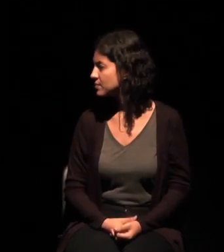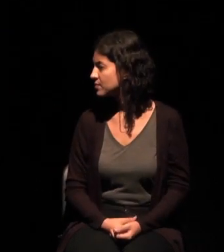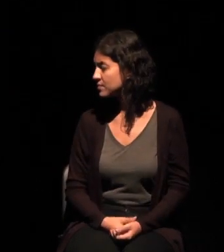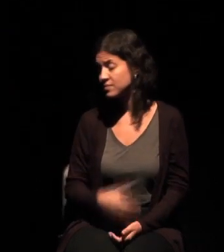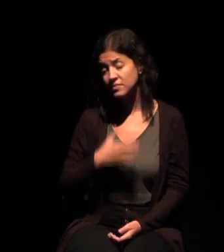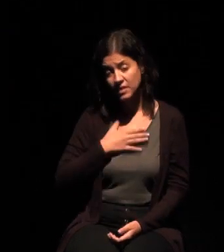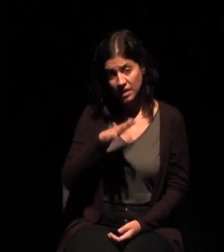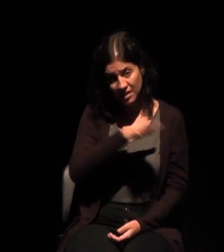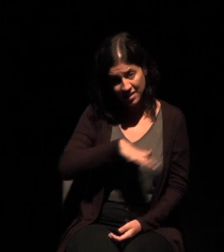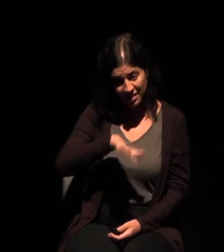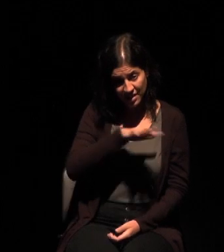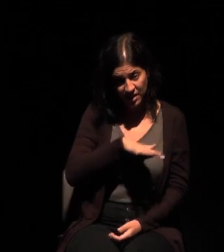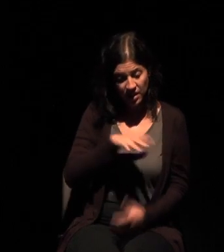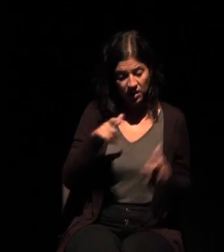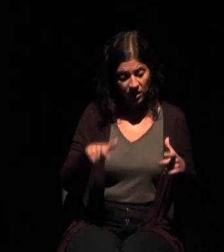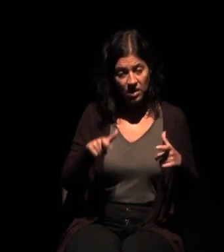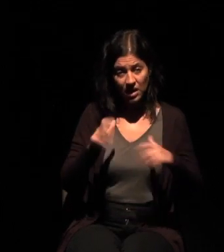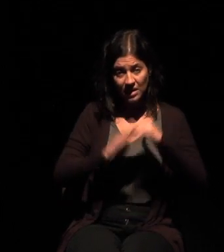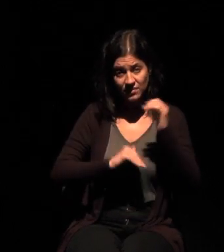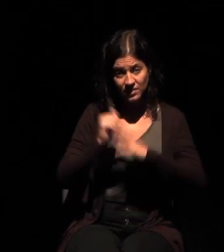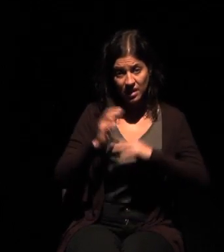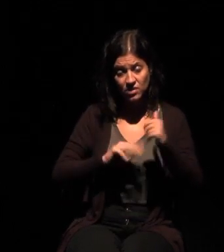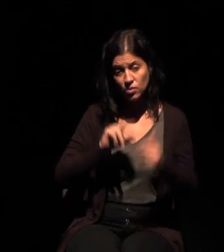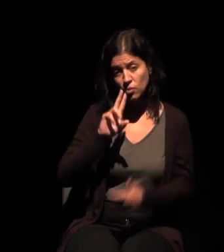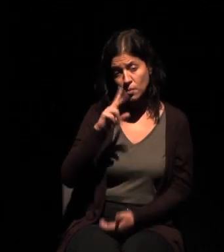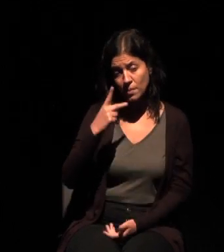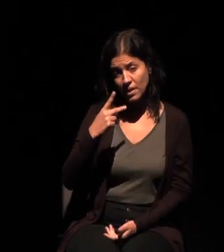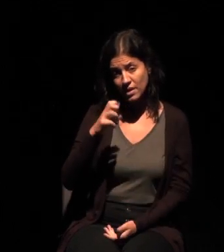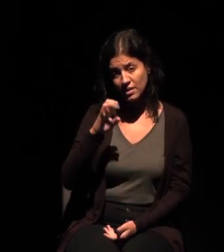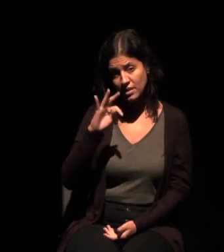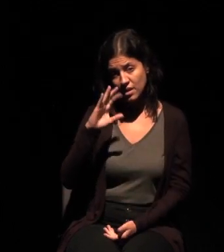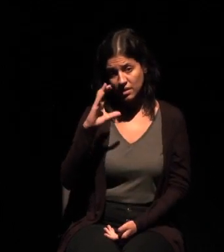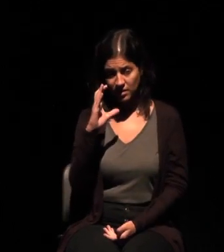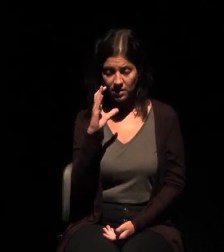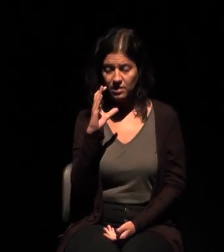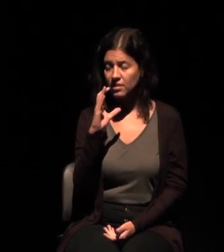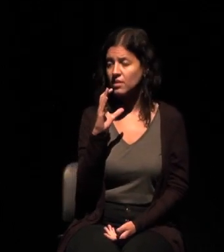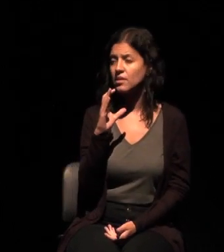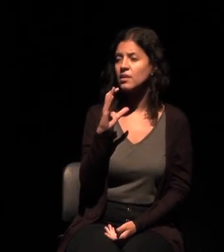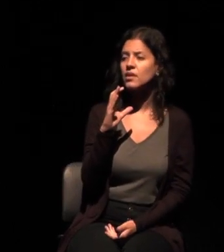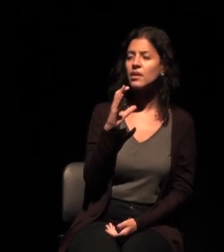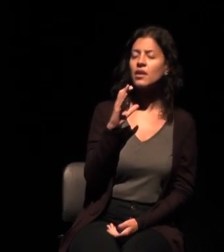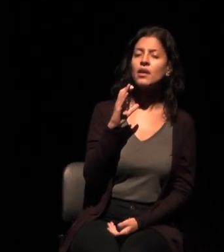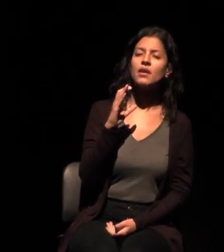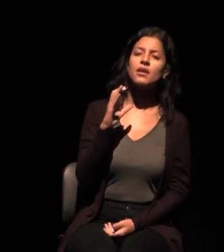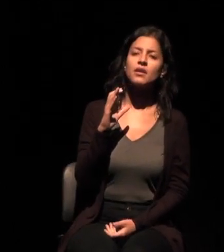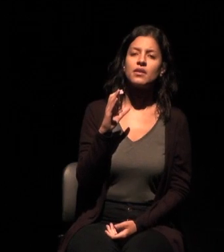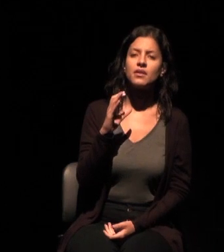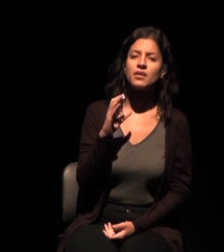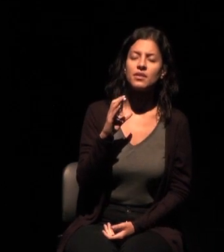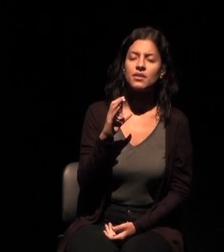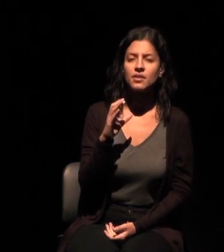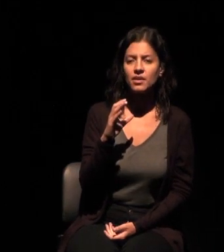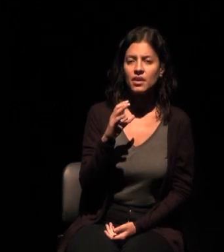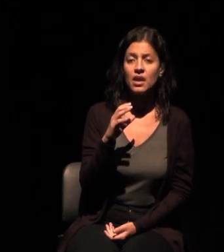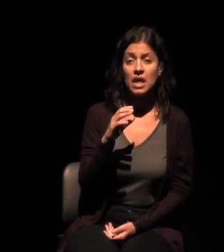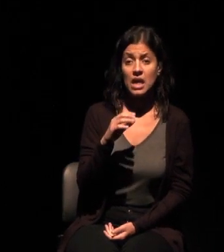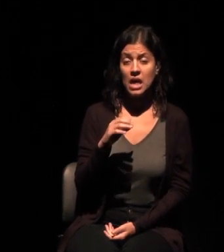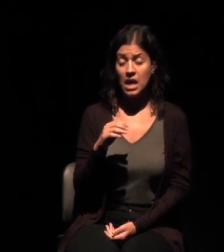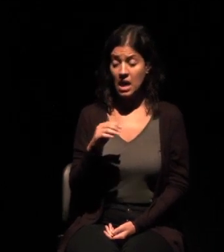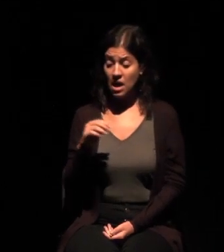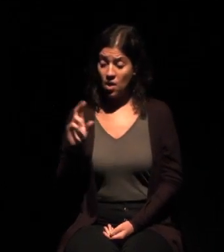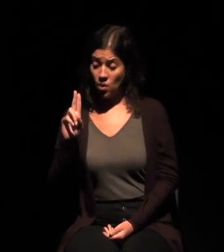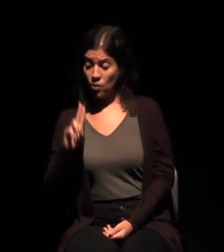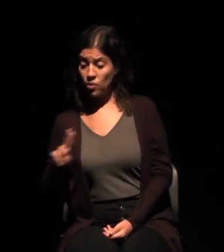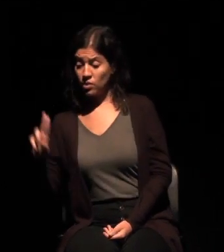ártico mais terreno daquilo que tem sido a nossa actividade do pt esta questão de facto se não fosse essa é a universidade do porto a